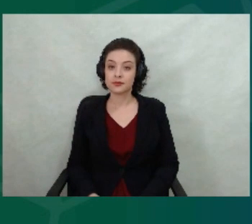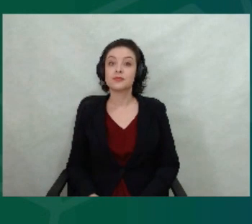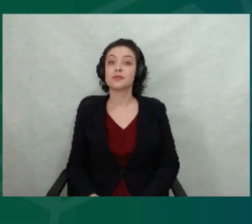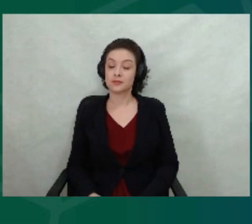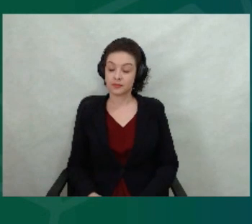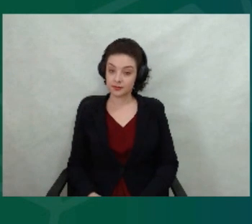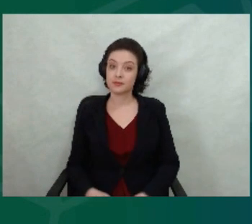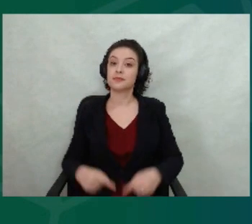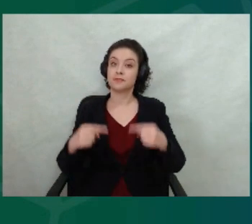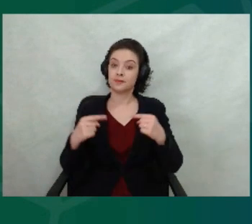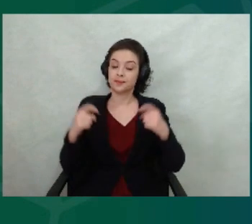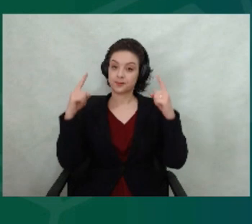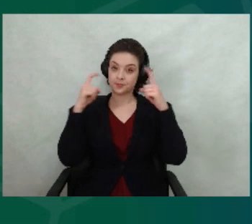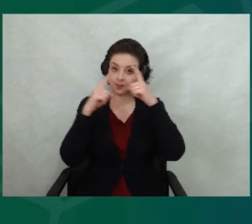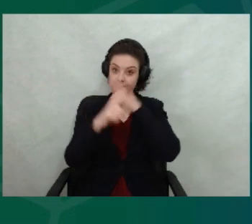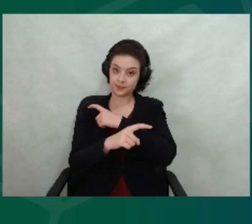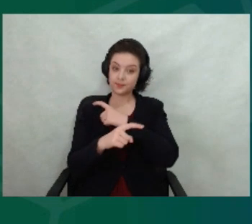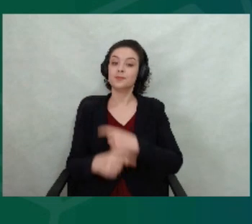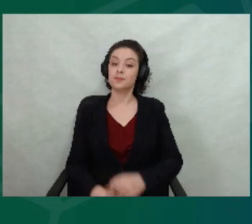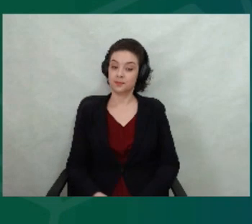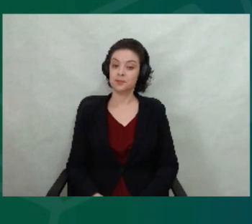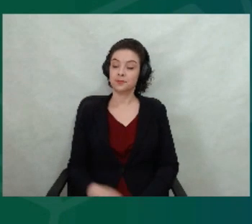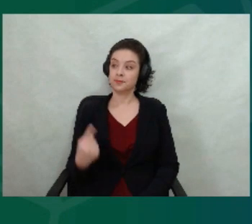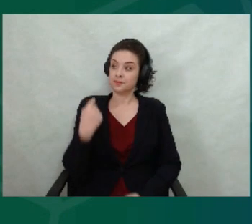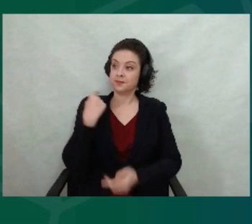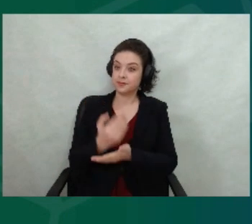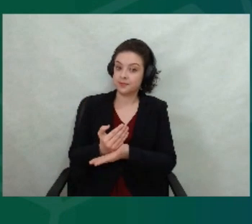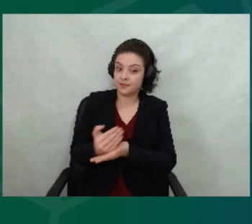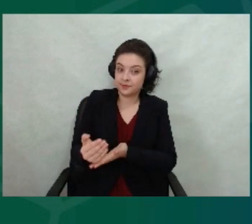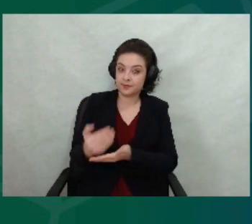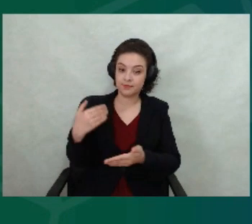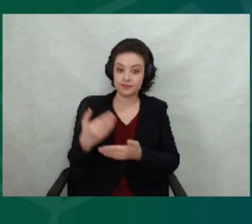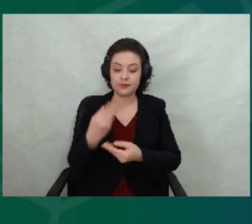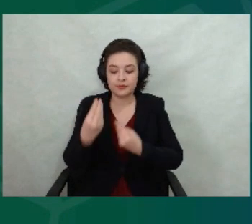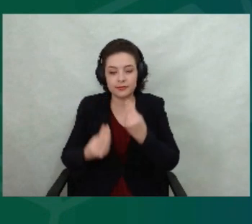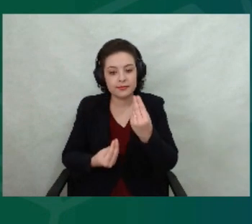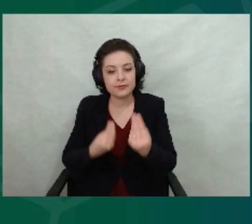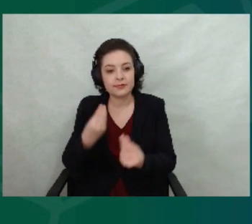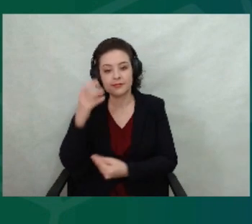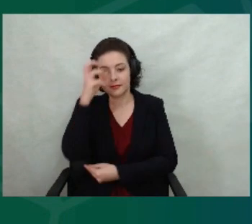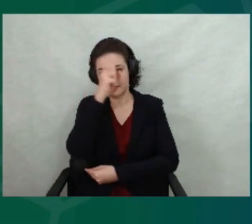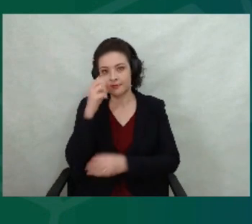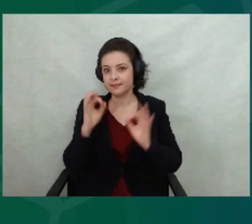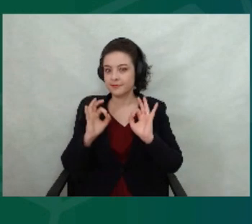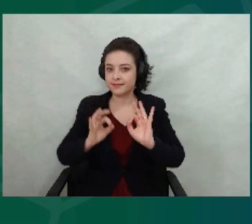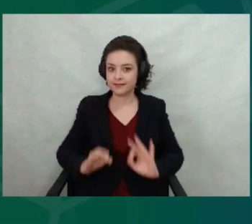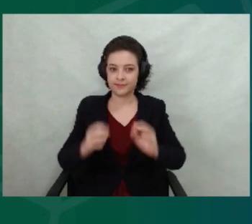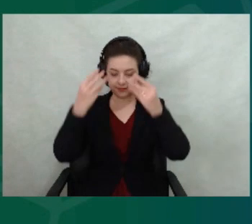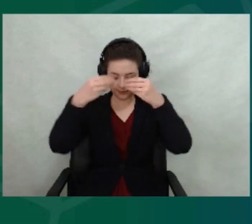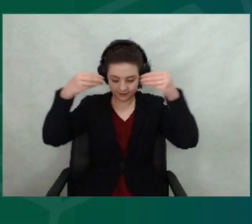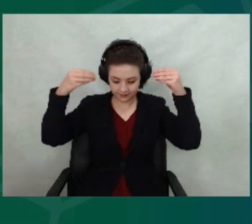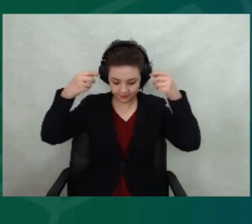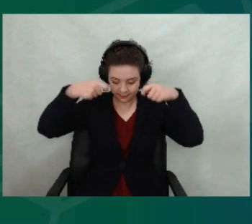muito difíceis no início, até aprendermos qual era a forma de fazer tudo